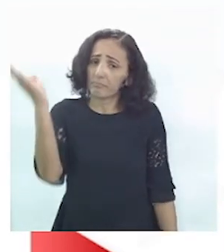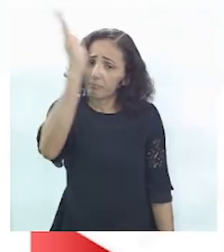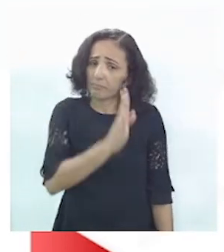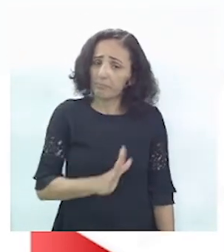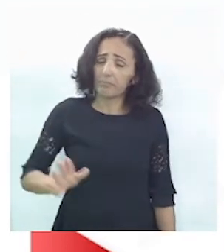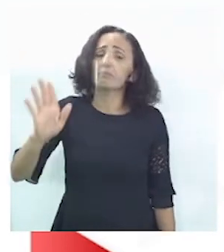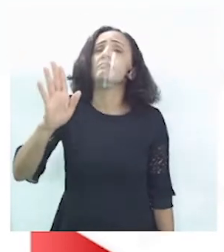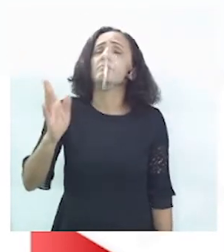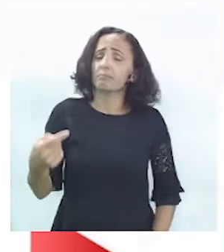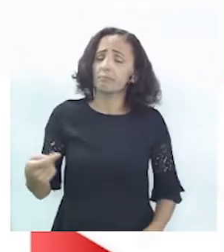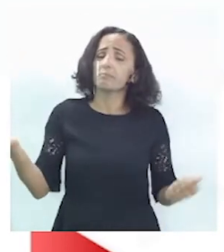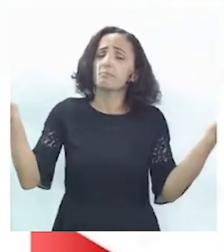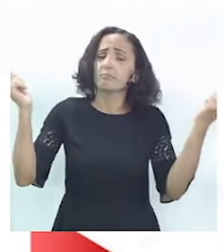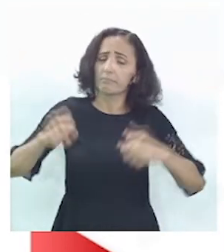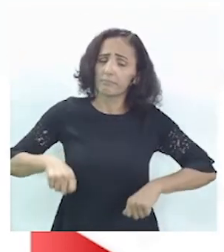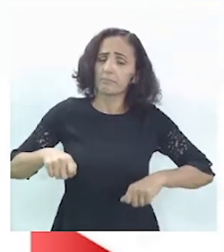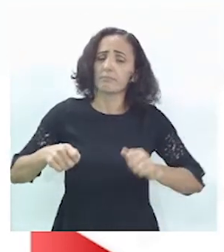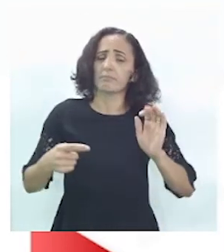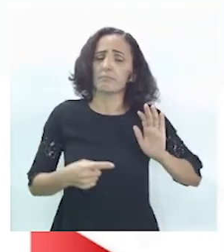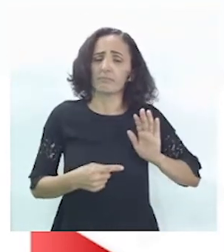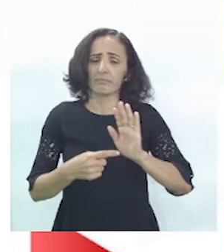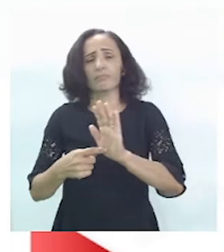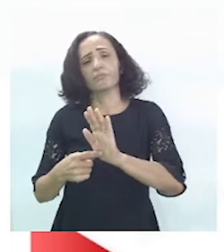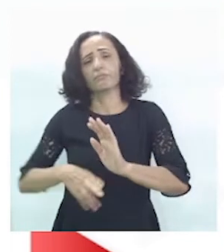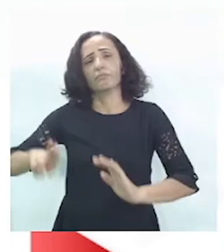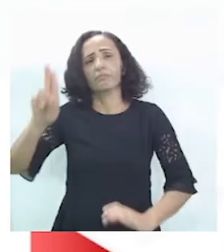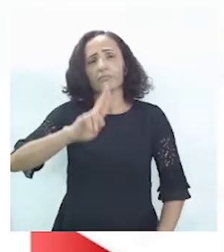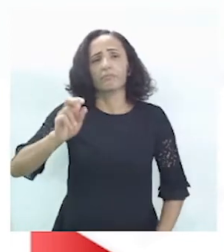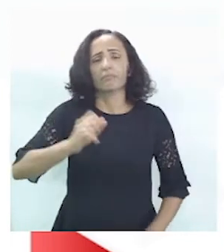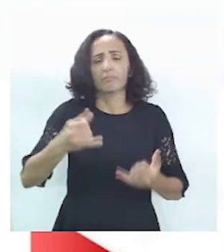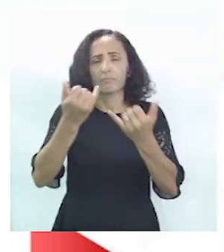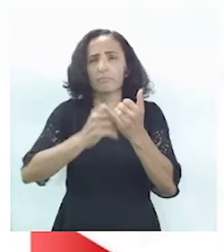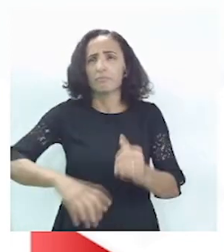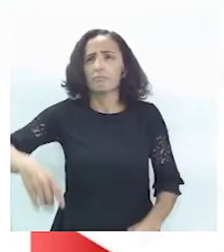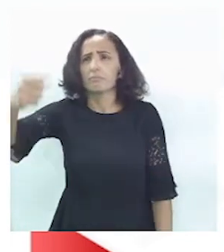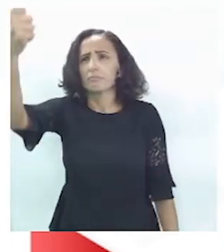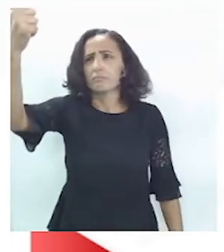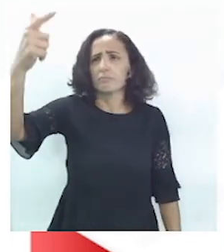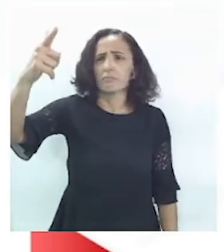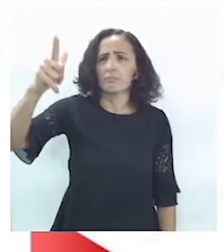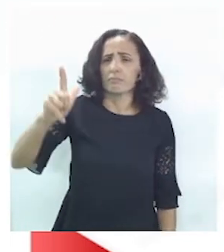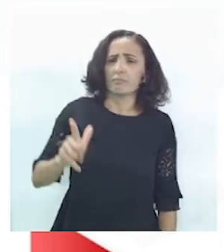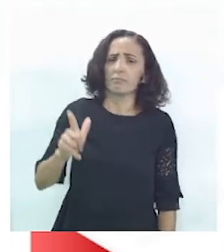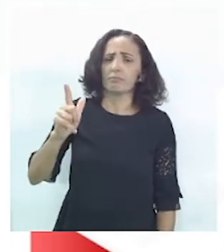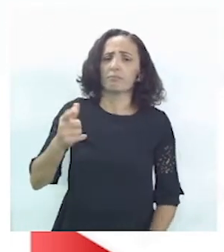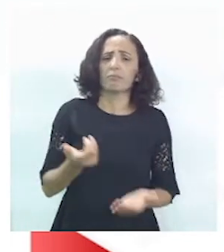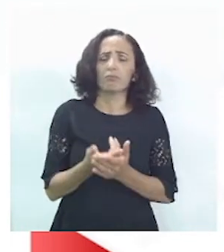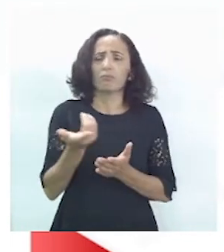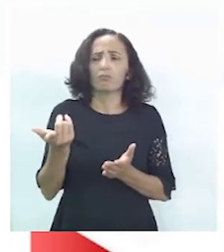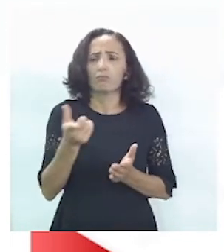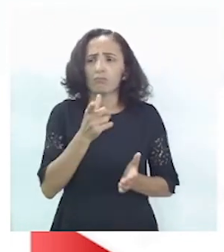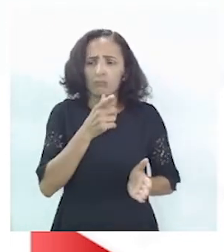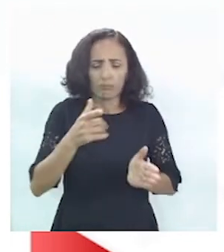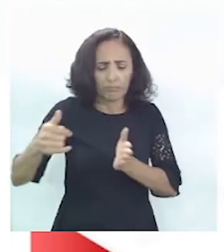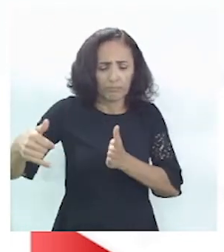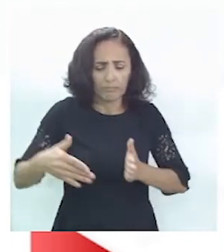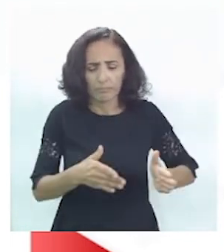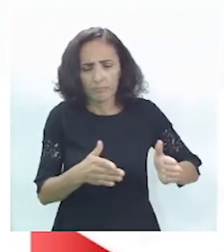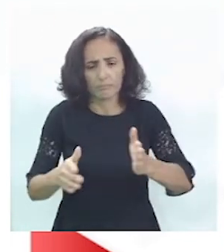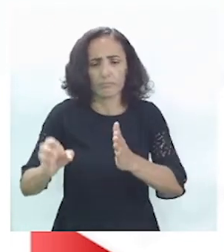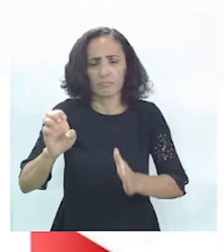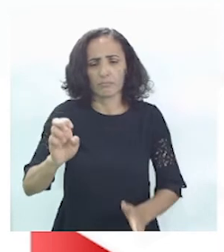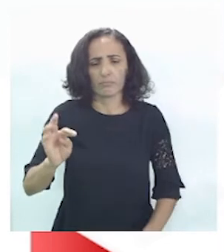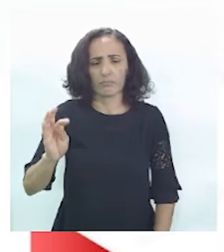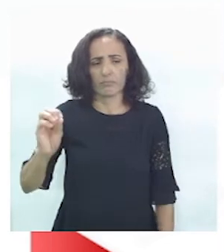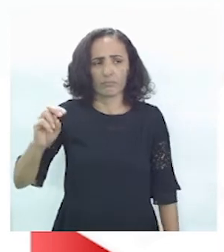O Brasil pode se dispor de energia solar, eólica, hidrelétricas e também da marés, do etanol e